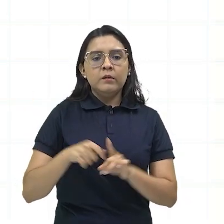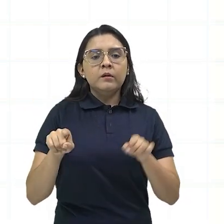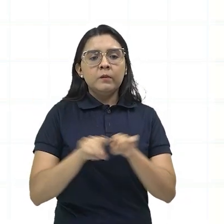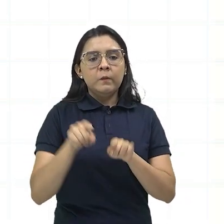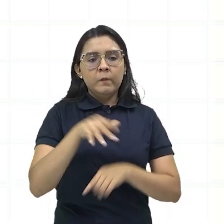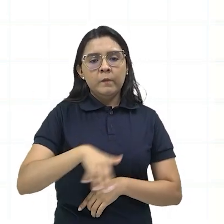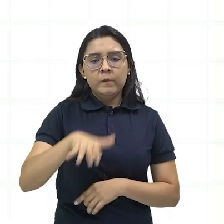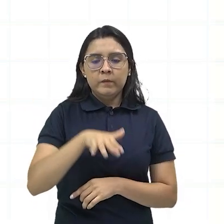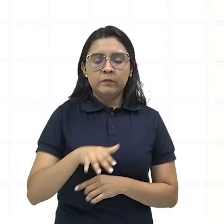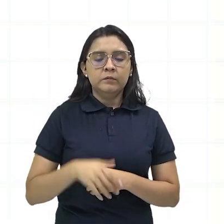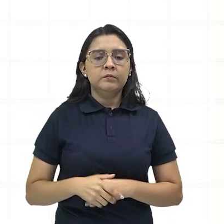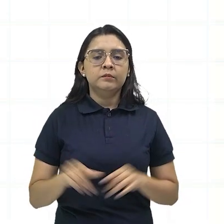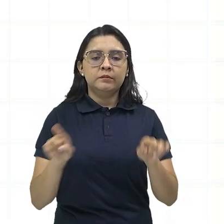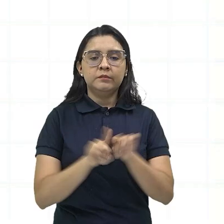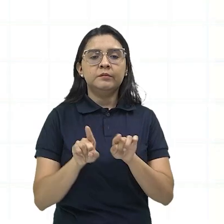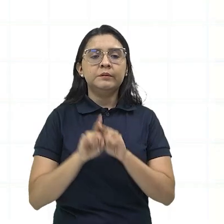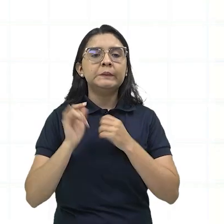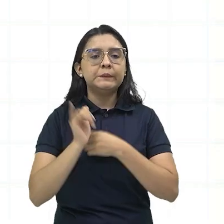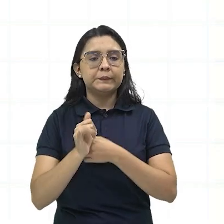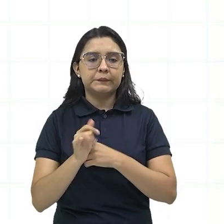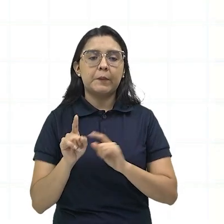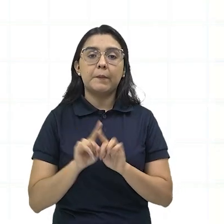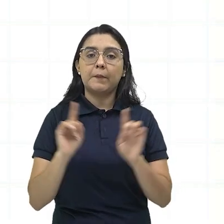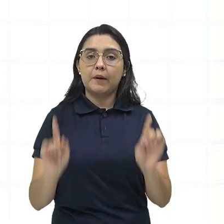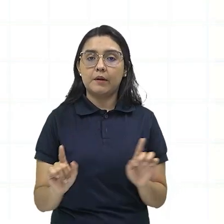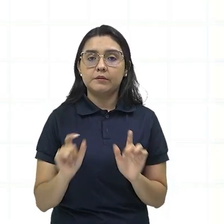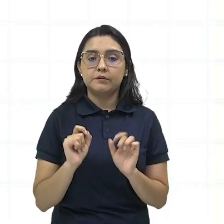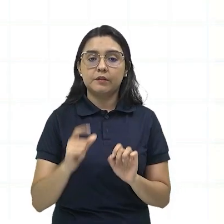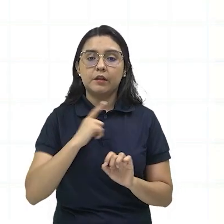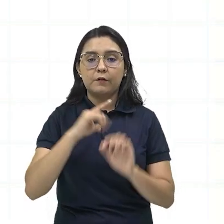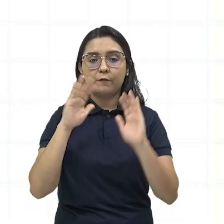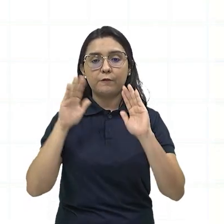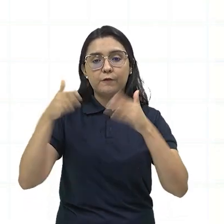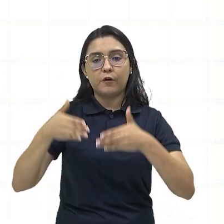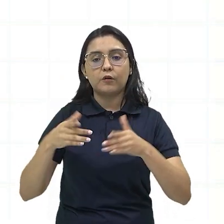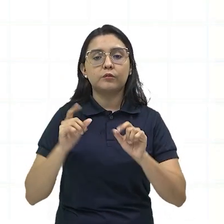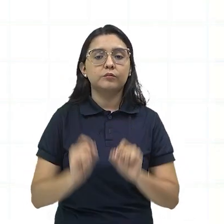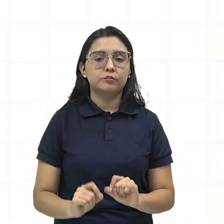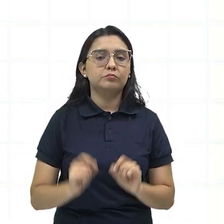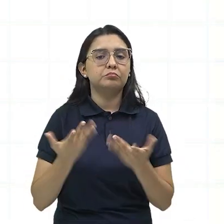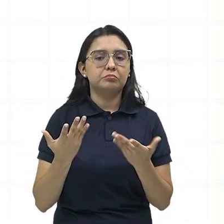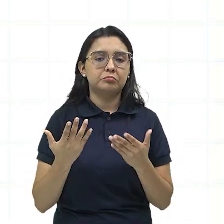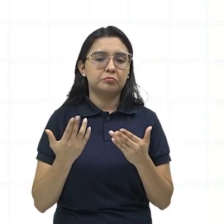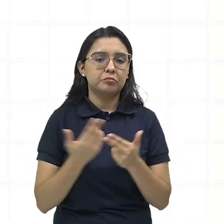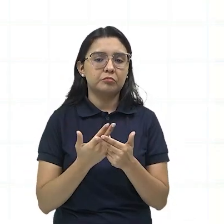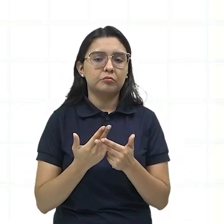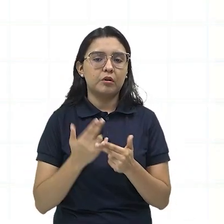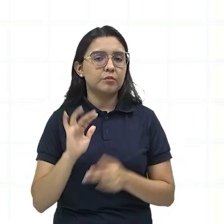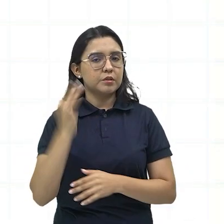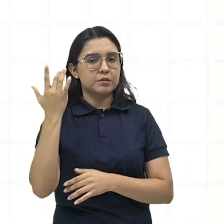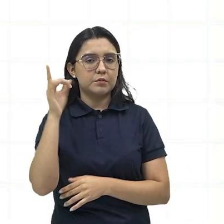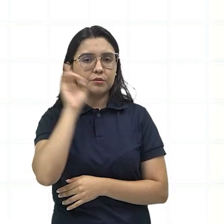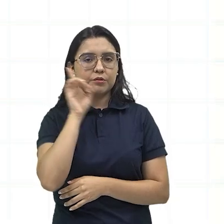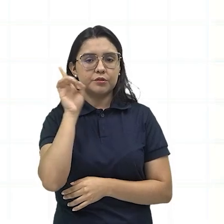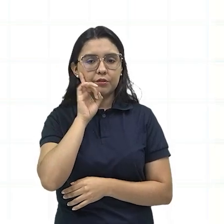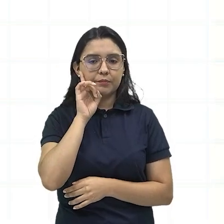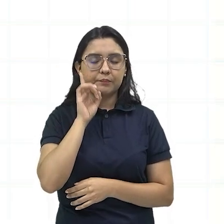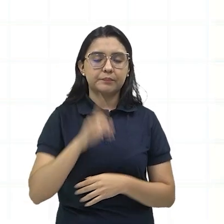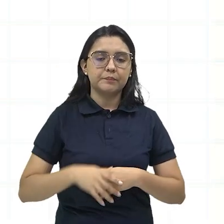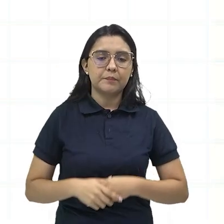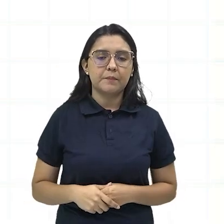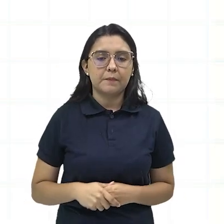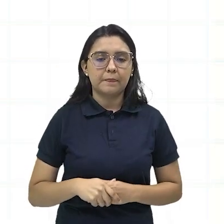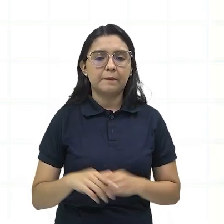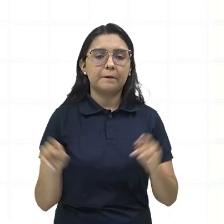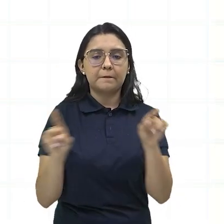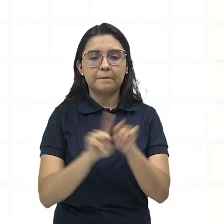crônica isso vai acontecer, mas como ela tem o foco em eventos do dia a dia, acaba se caracterizando num outro gênero, né? Então